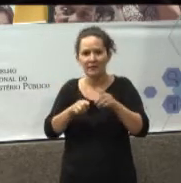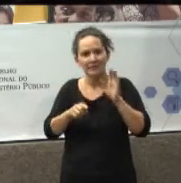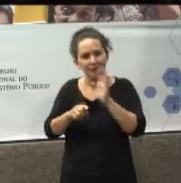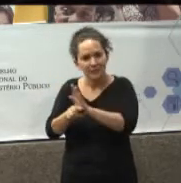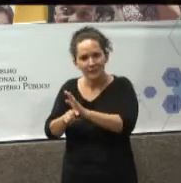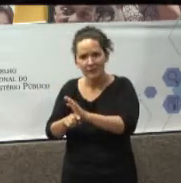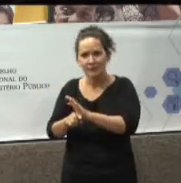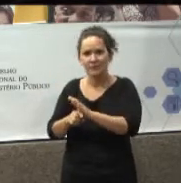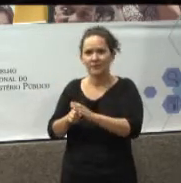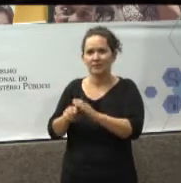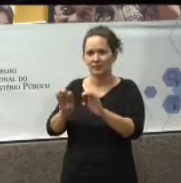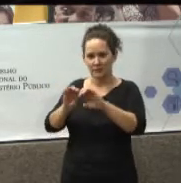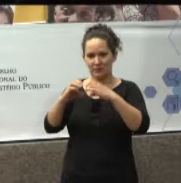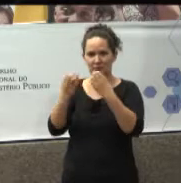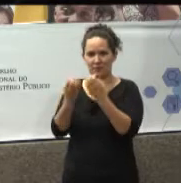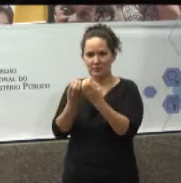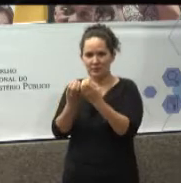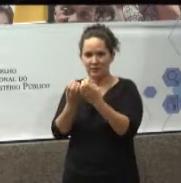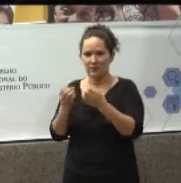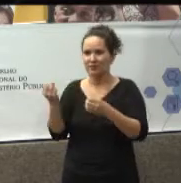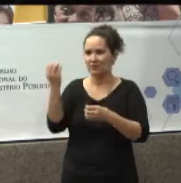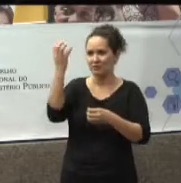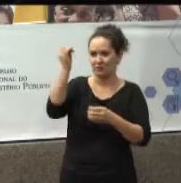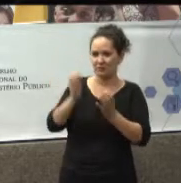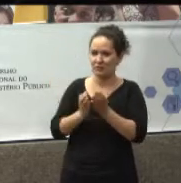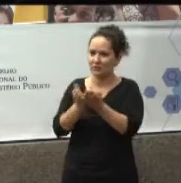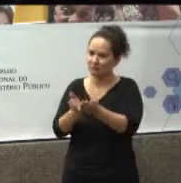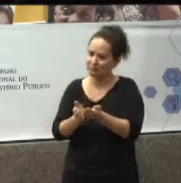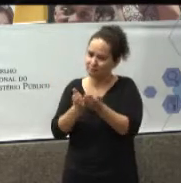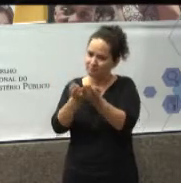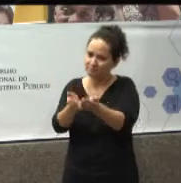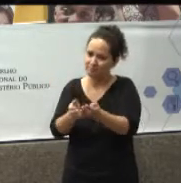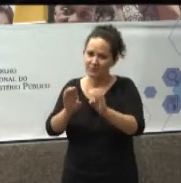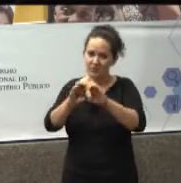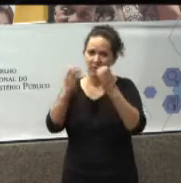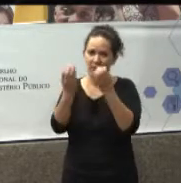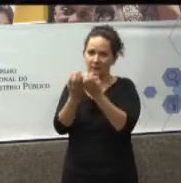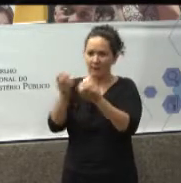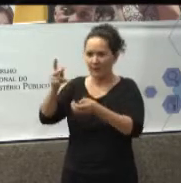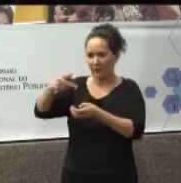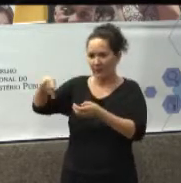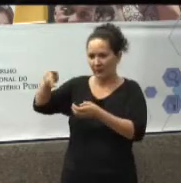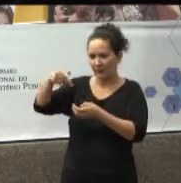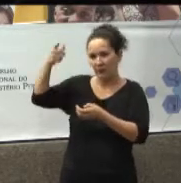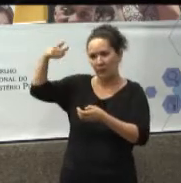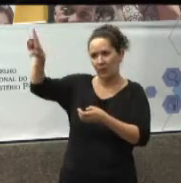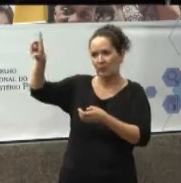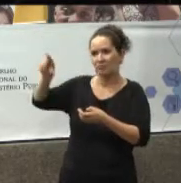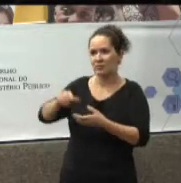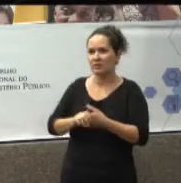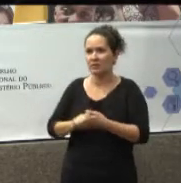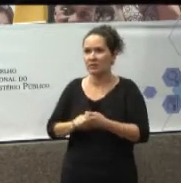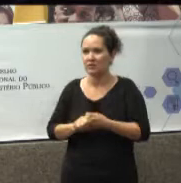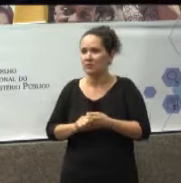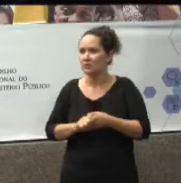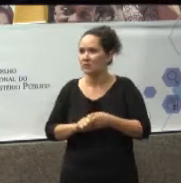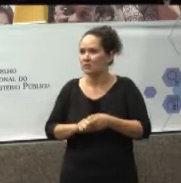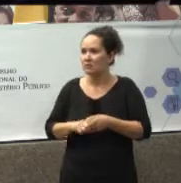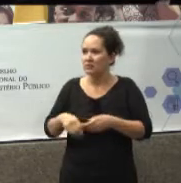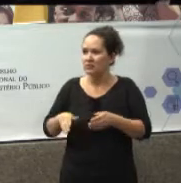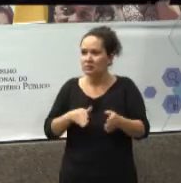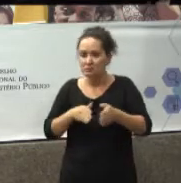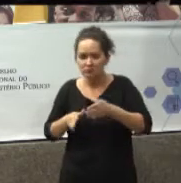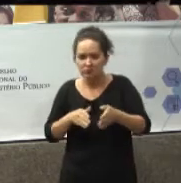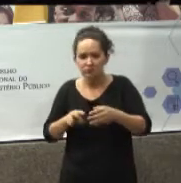a cruzeiros congressos internacionais então vai até ela atua em diversas